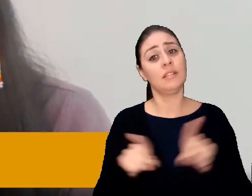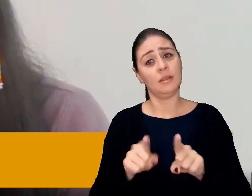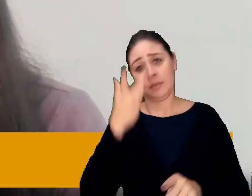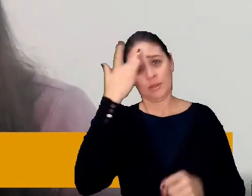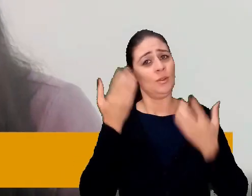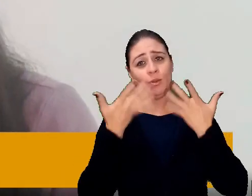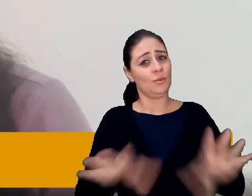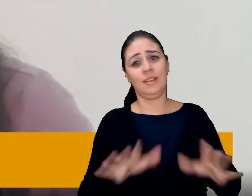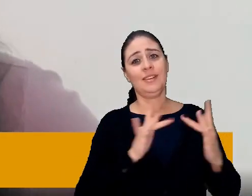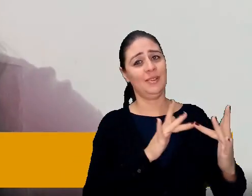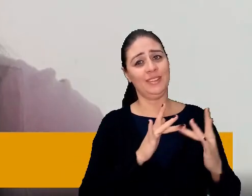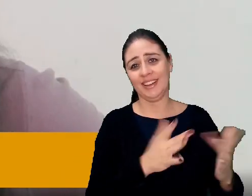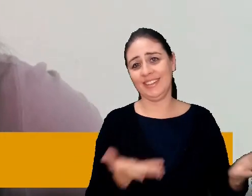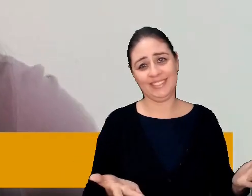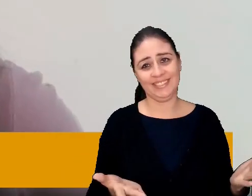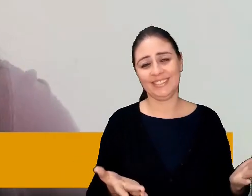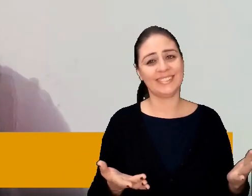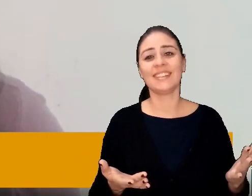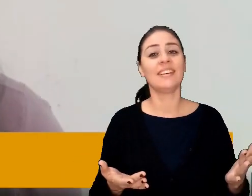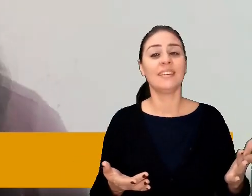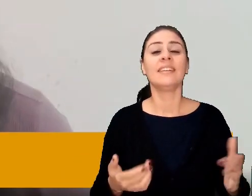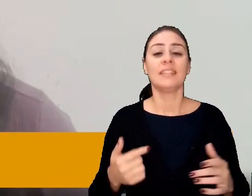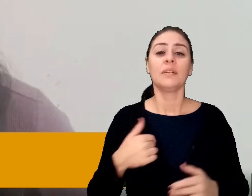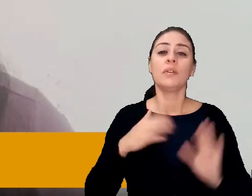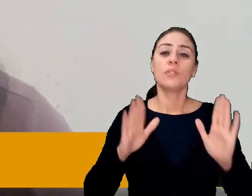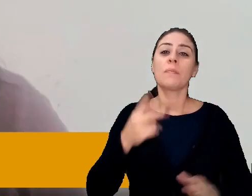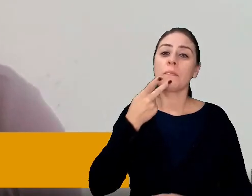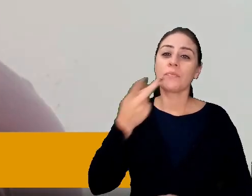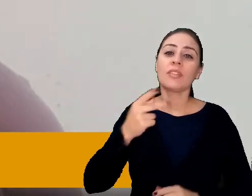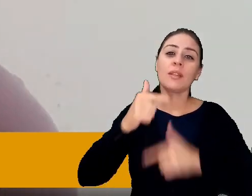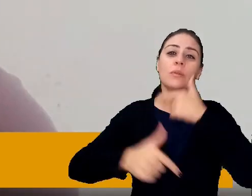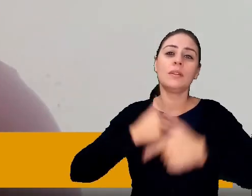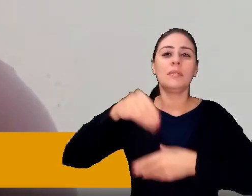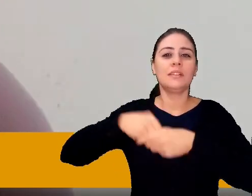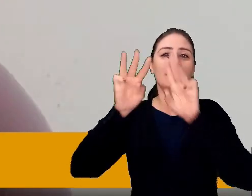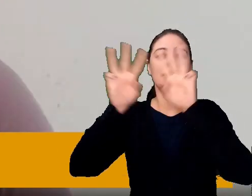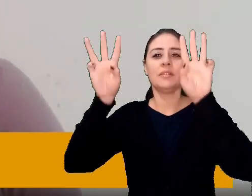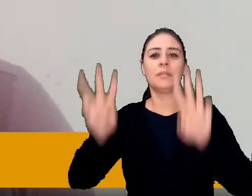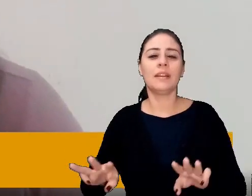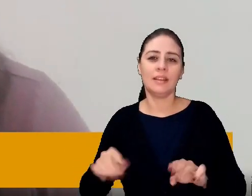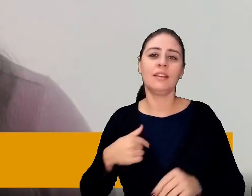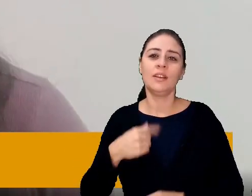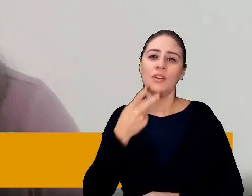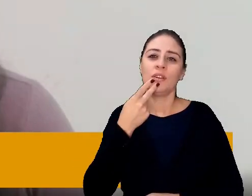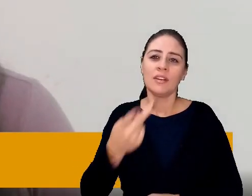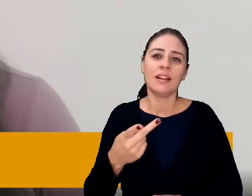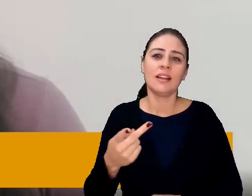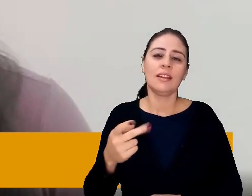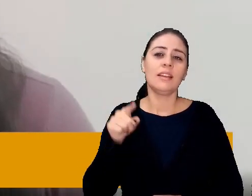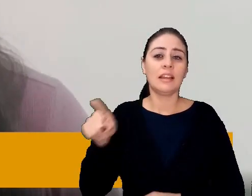falei num trabalho de antropologia que teve na UFPR. Quer dizer, eles fizeram um